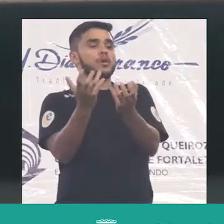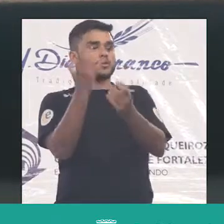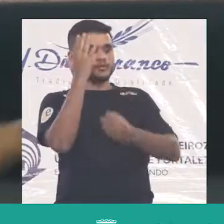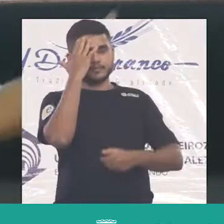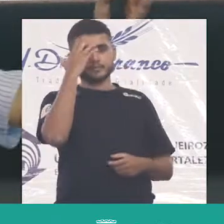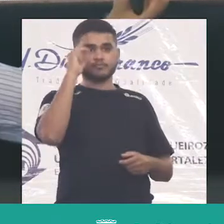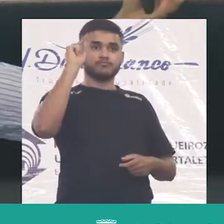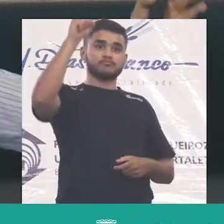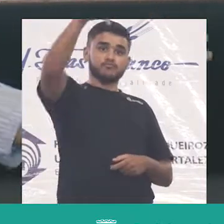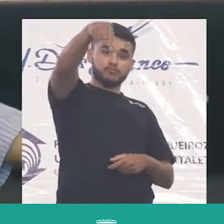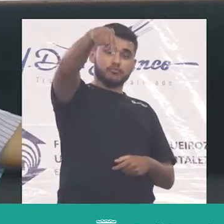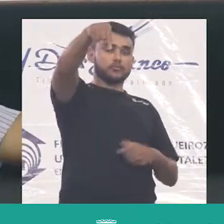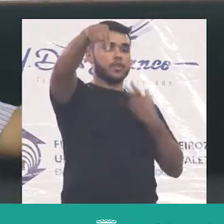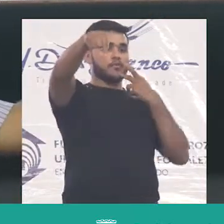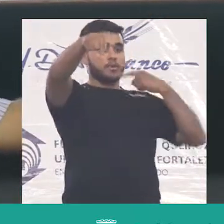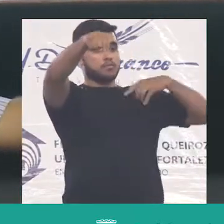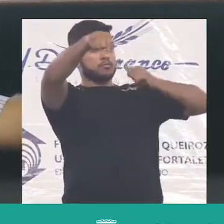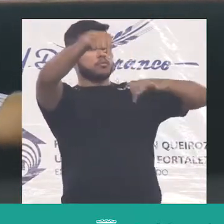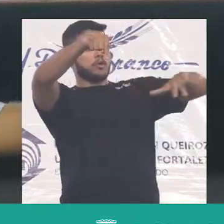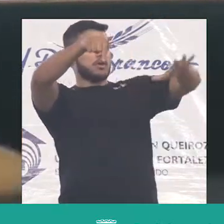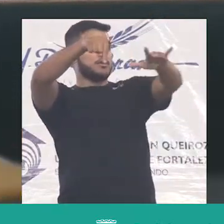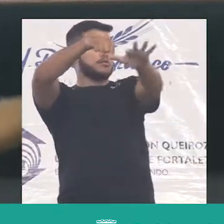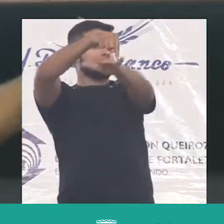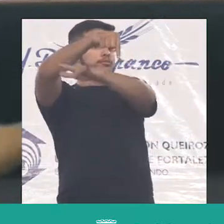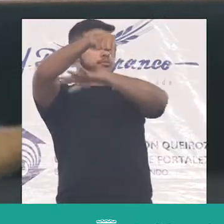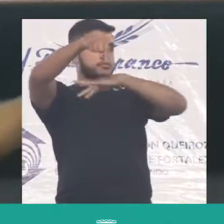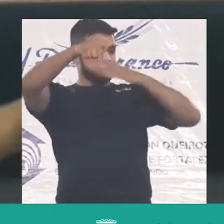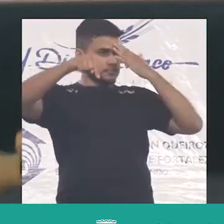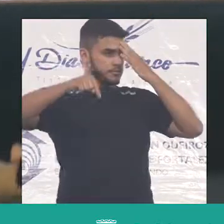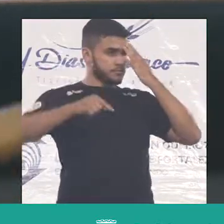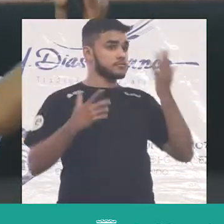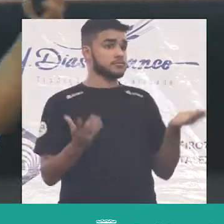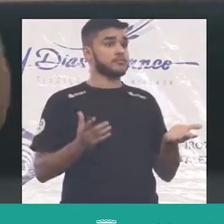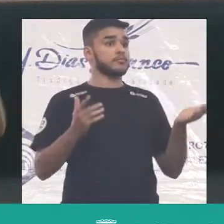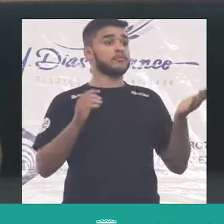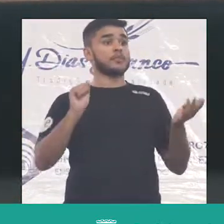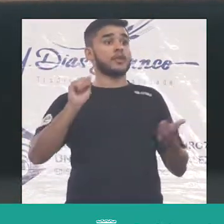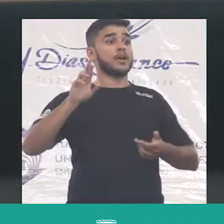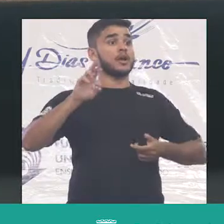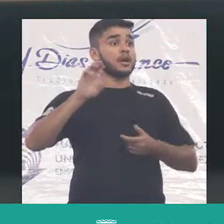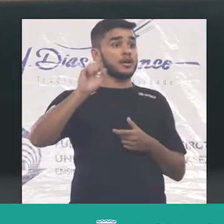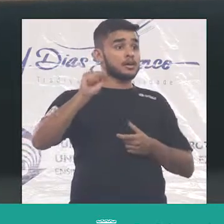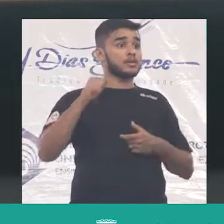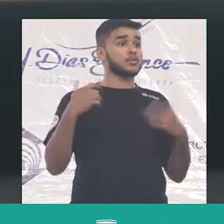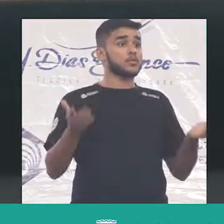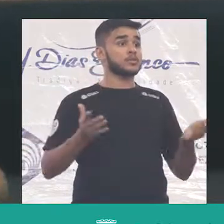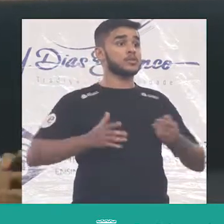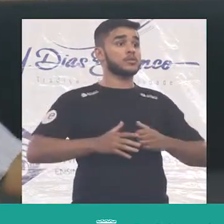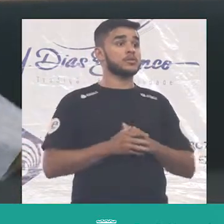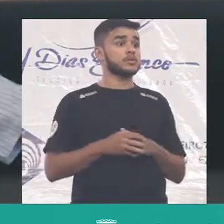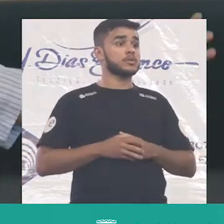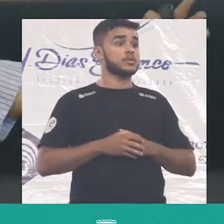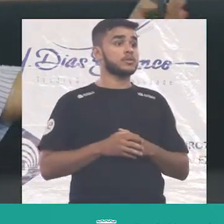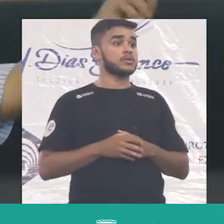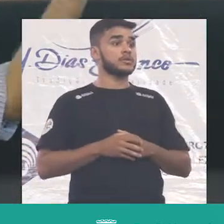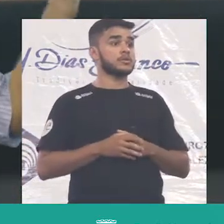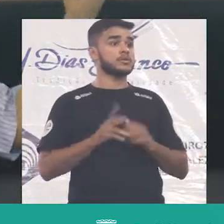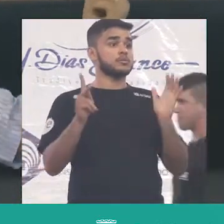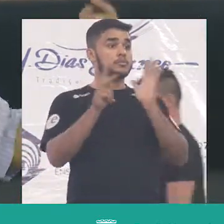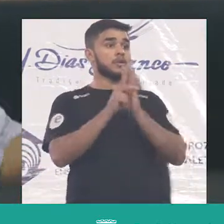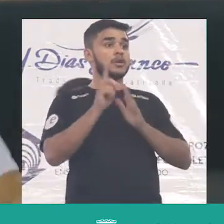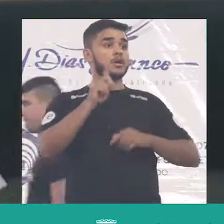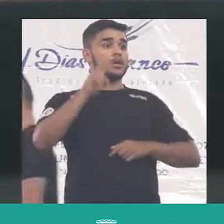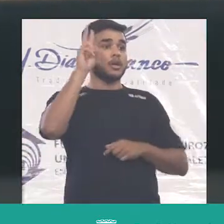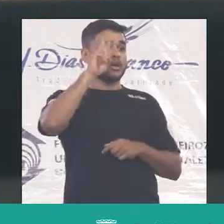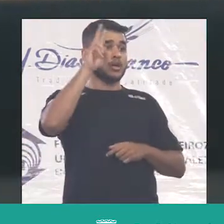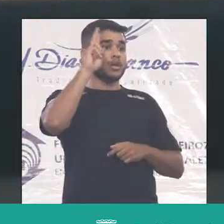no meio da nossa piscina grande. Então a área da piscina que sobra é a área da piscina